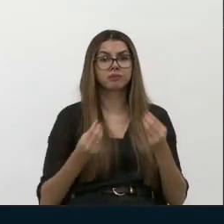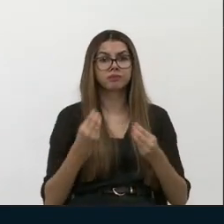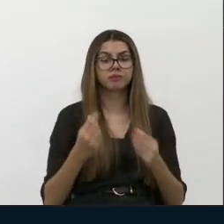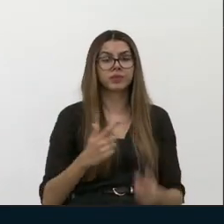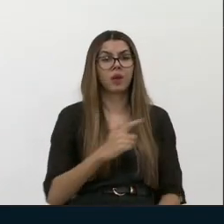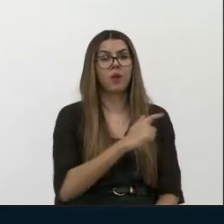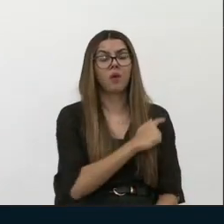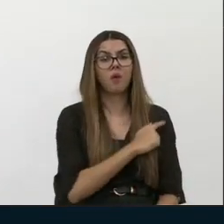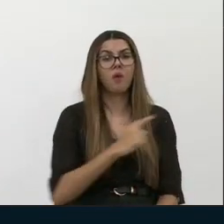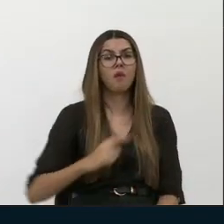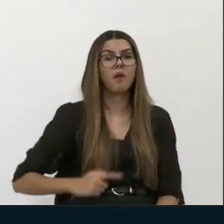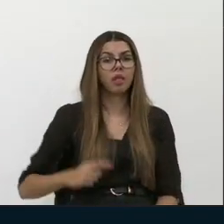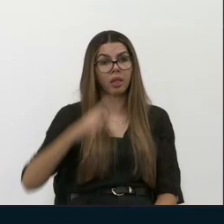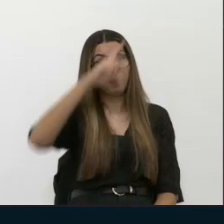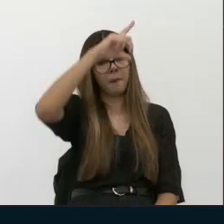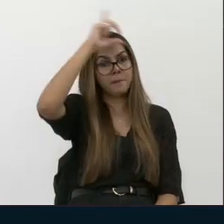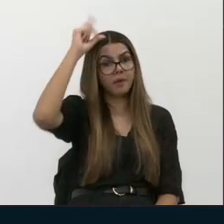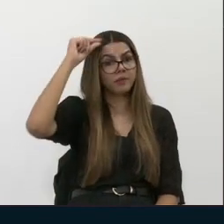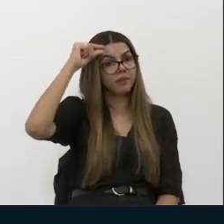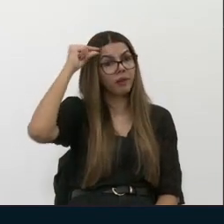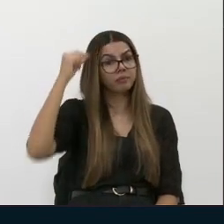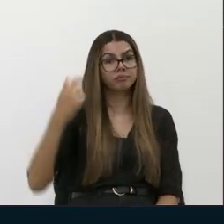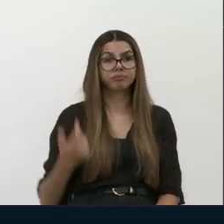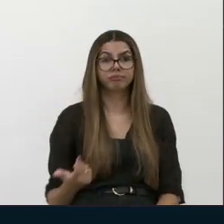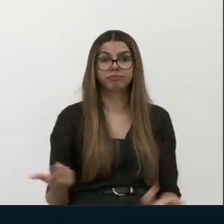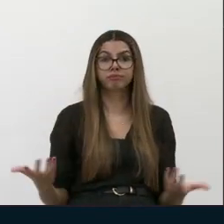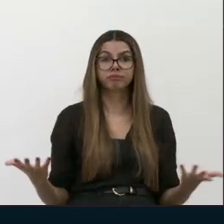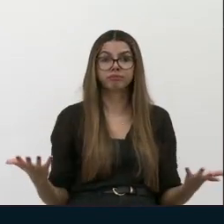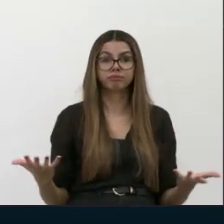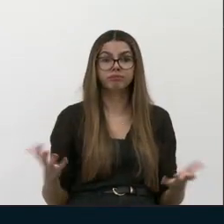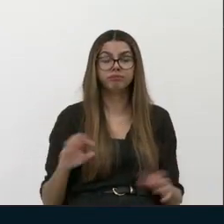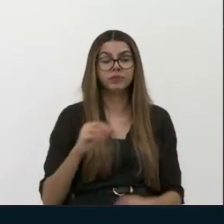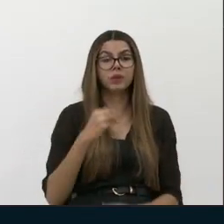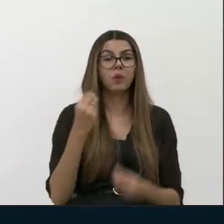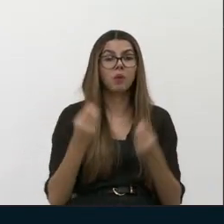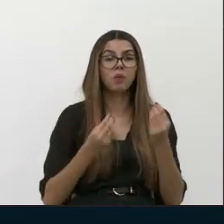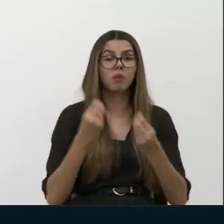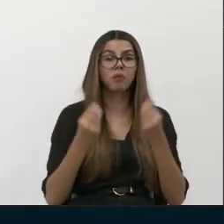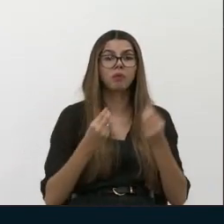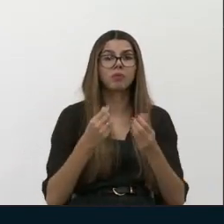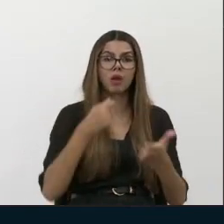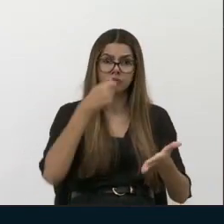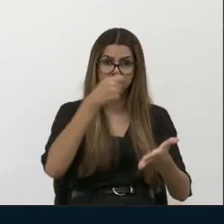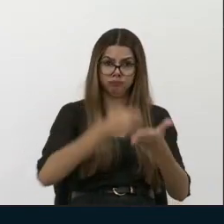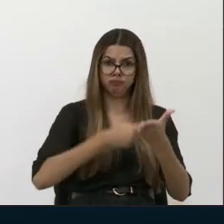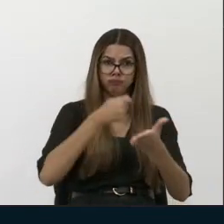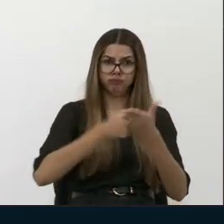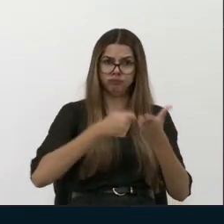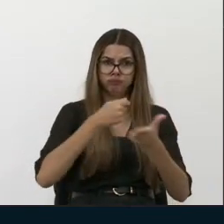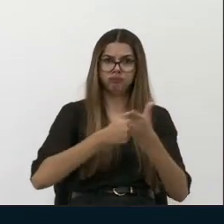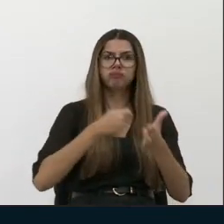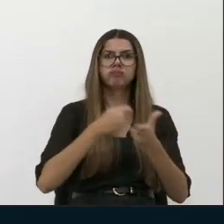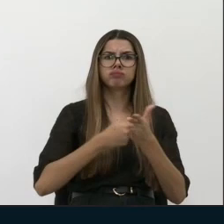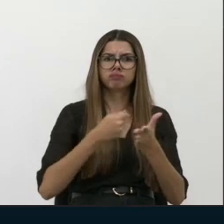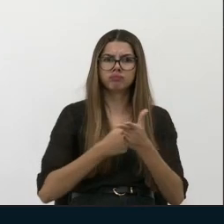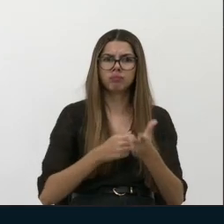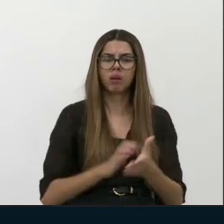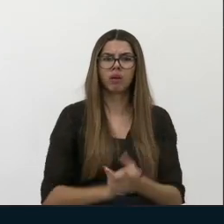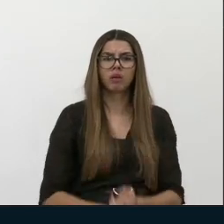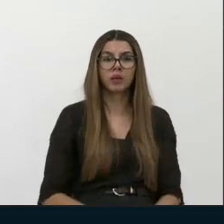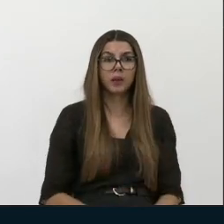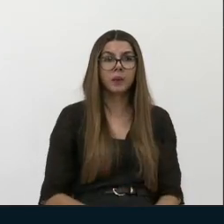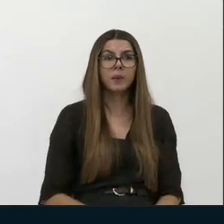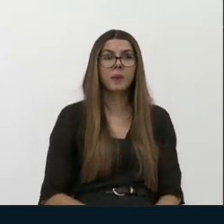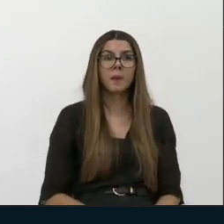o prefeito, não se preparou. Então, vereador, eu gostaria que você cobrasse com essa mesma energia que tem cobrado os vereadores e